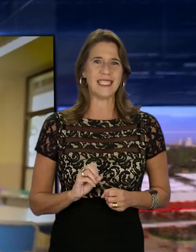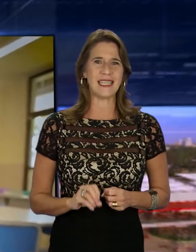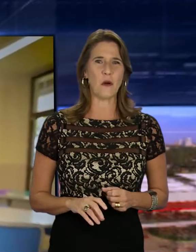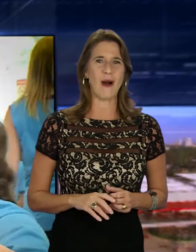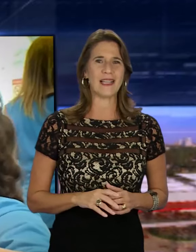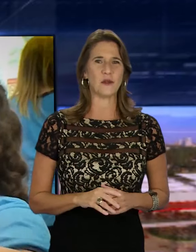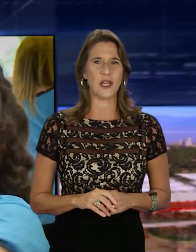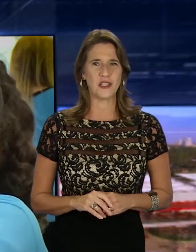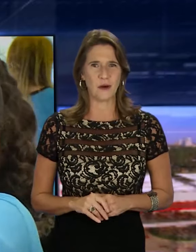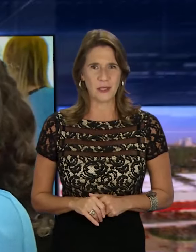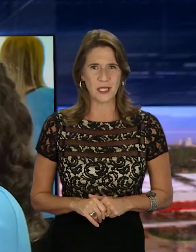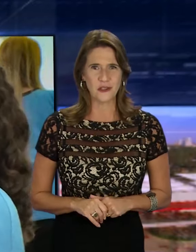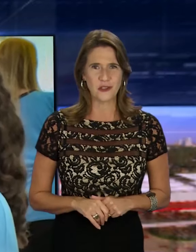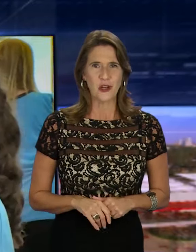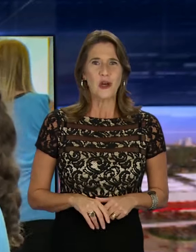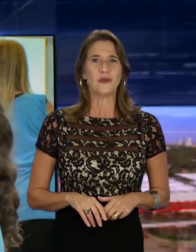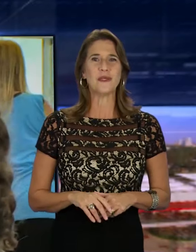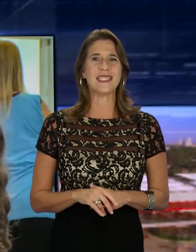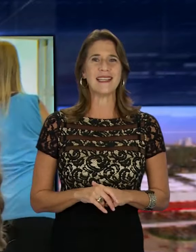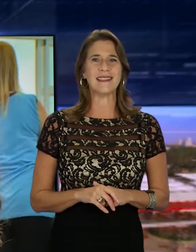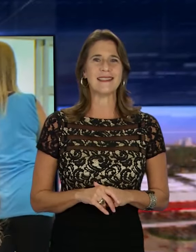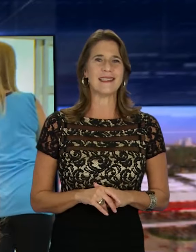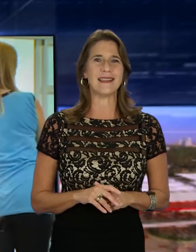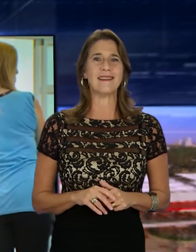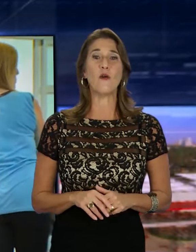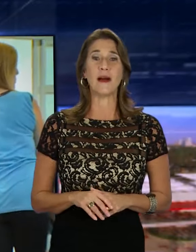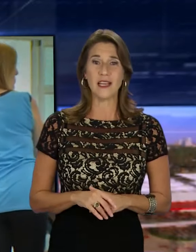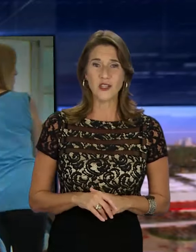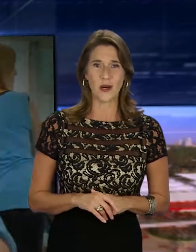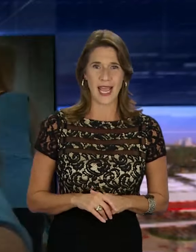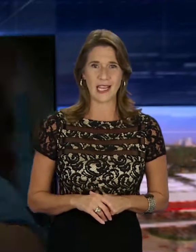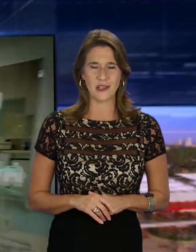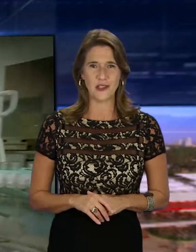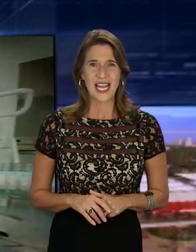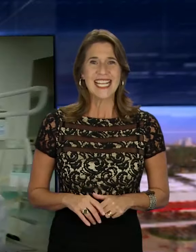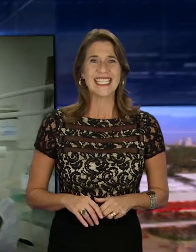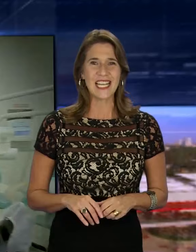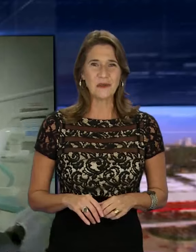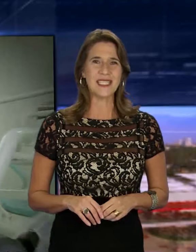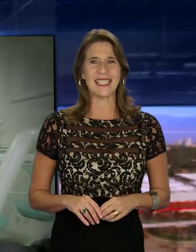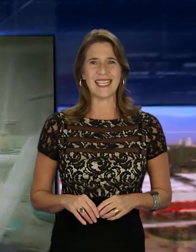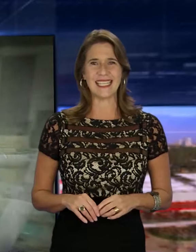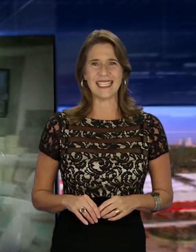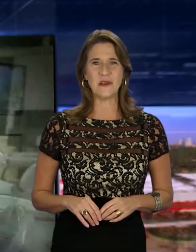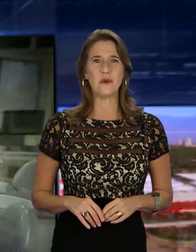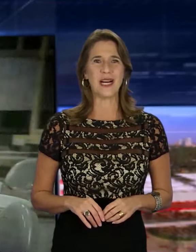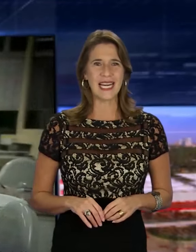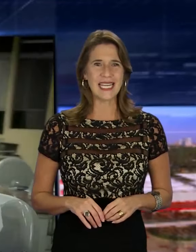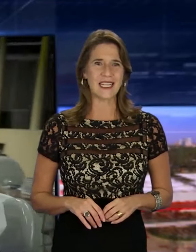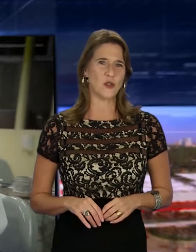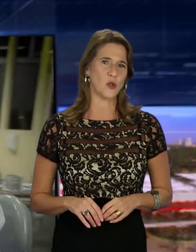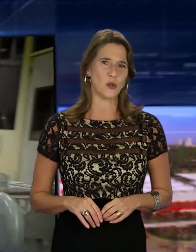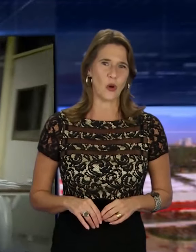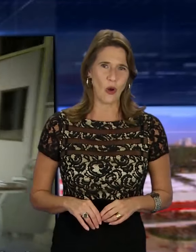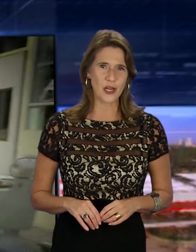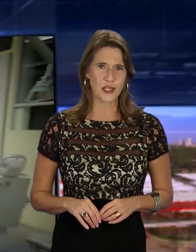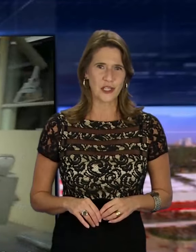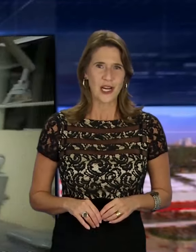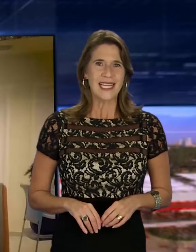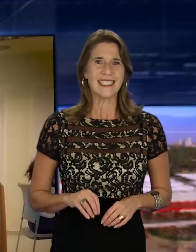134 restaurantes, 261 lanchonetes, 175 clínicas